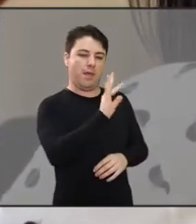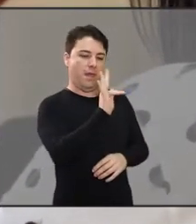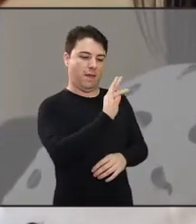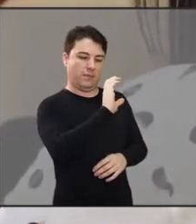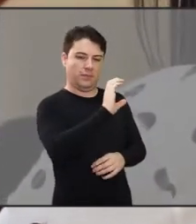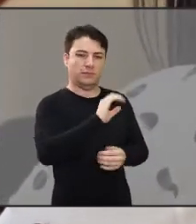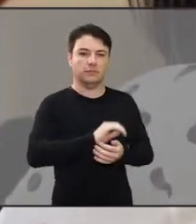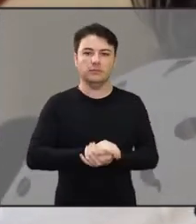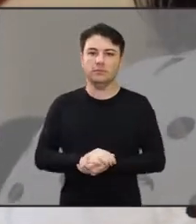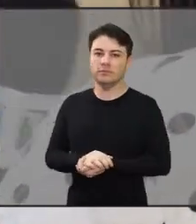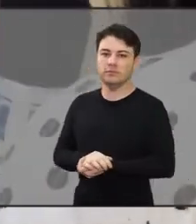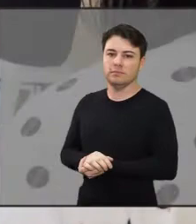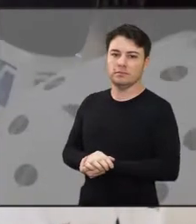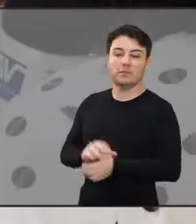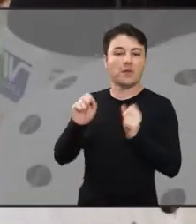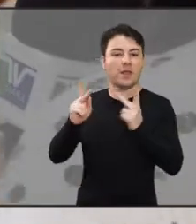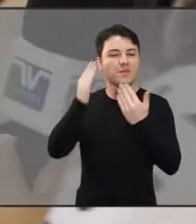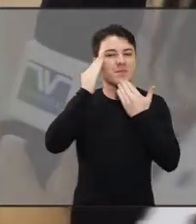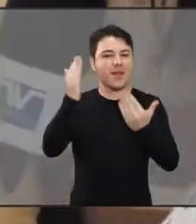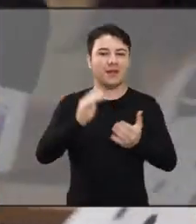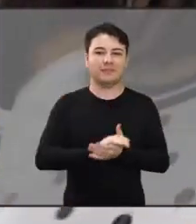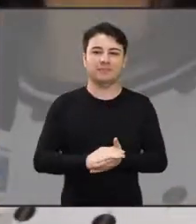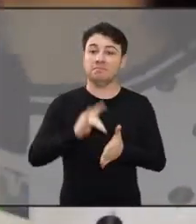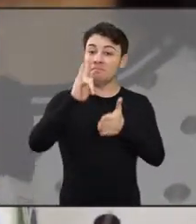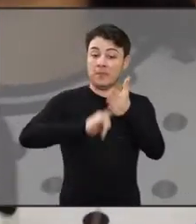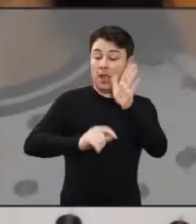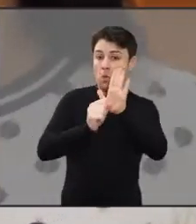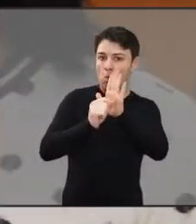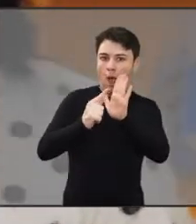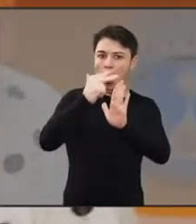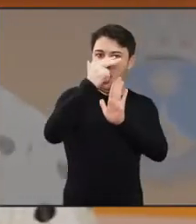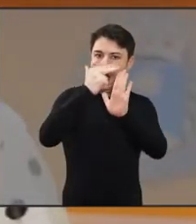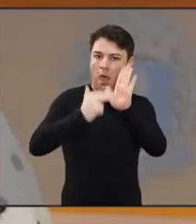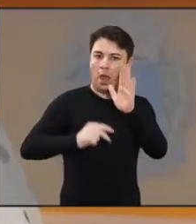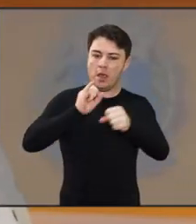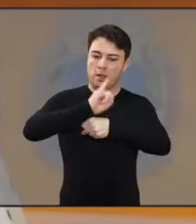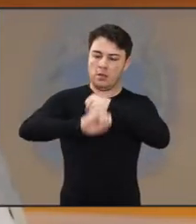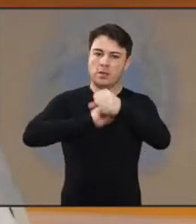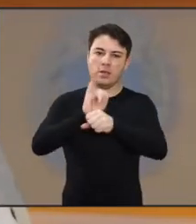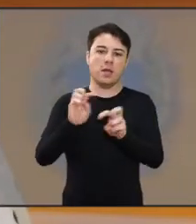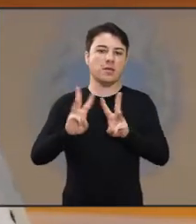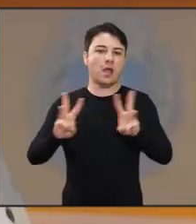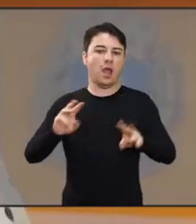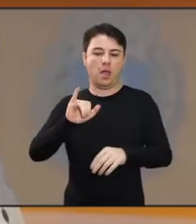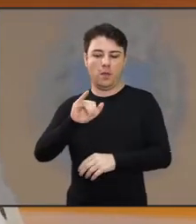do IBFC. Ok, obrigada. Confira o edital